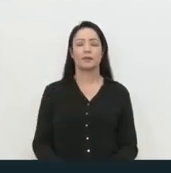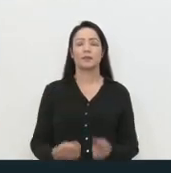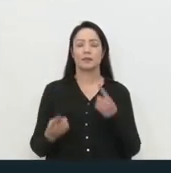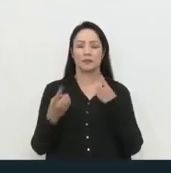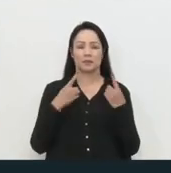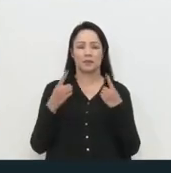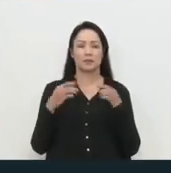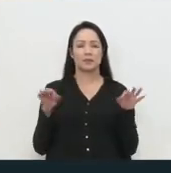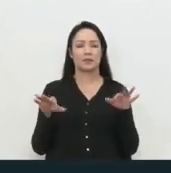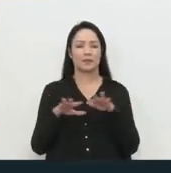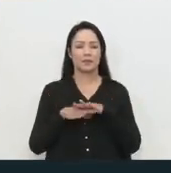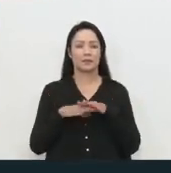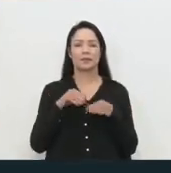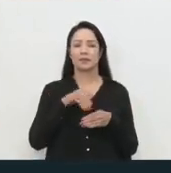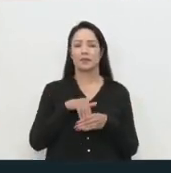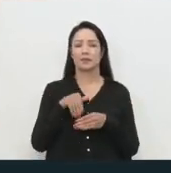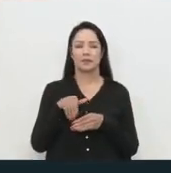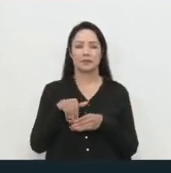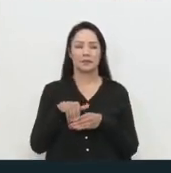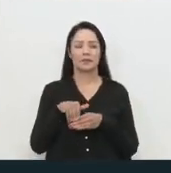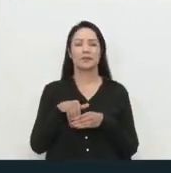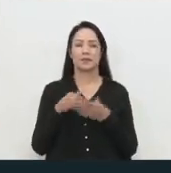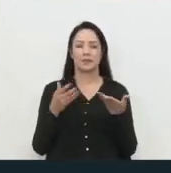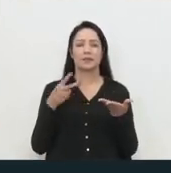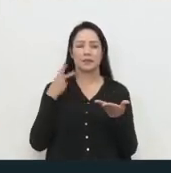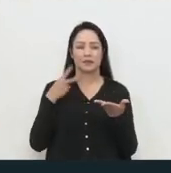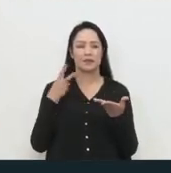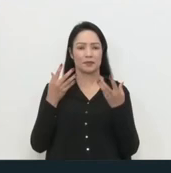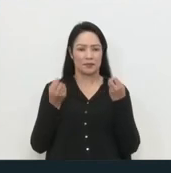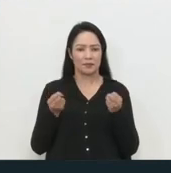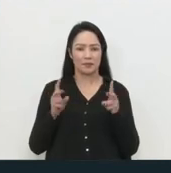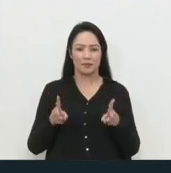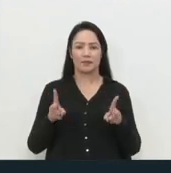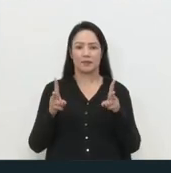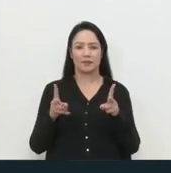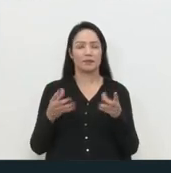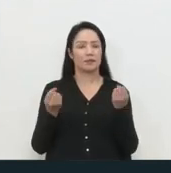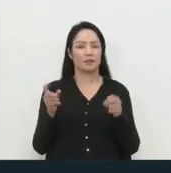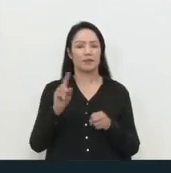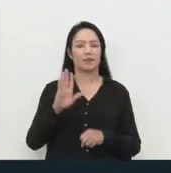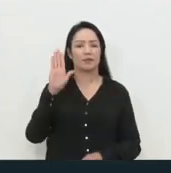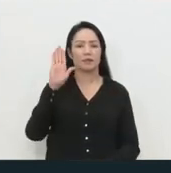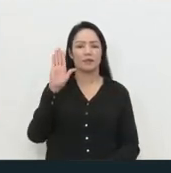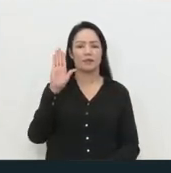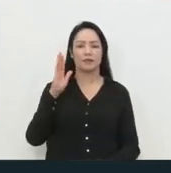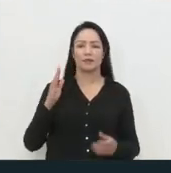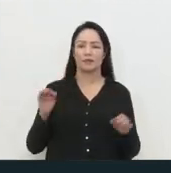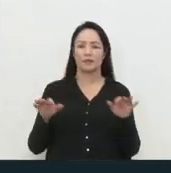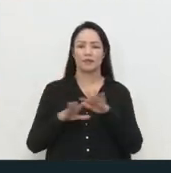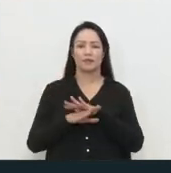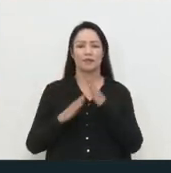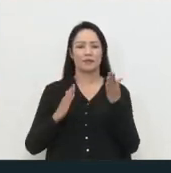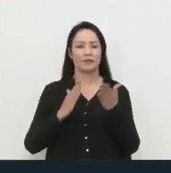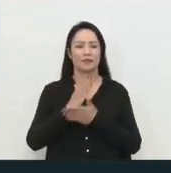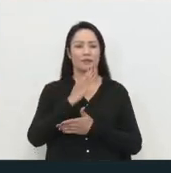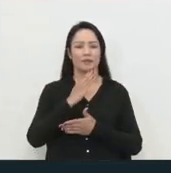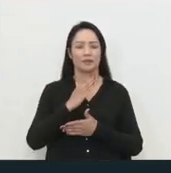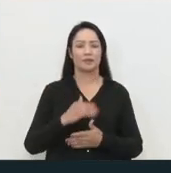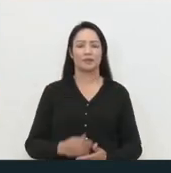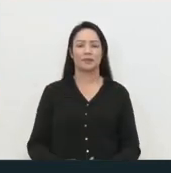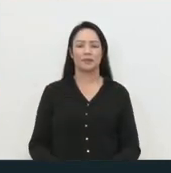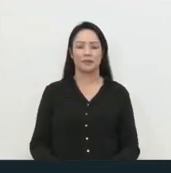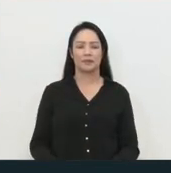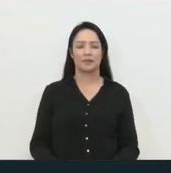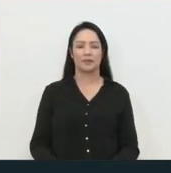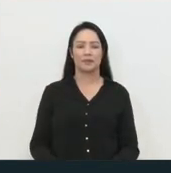encerrada a discussão em votação os vereadores foram permanentes Como estão os contatos encerrado a votação aprovado em canice